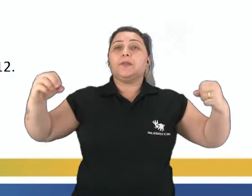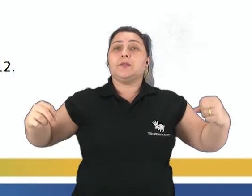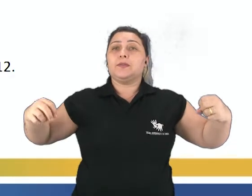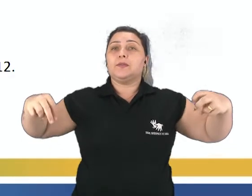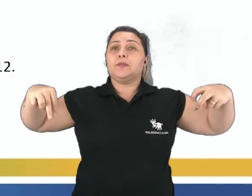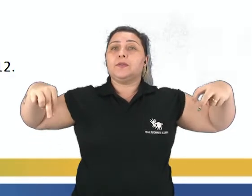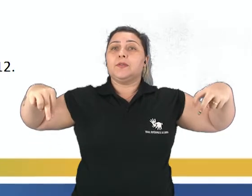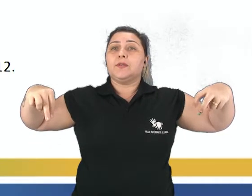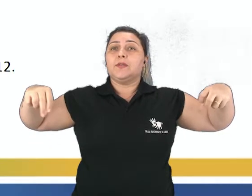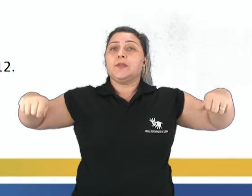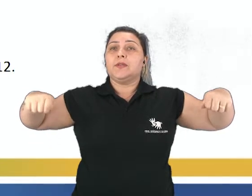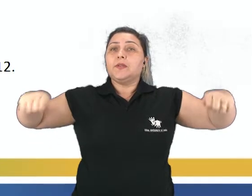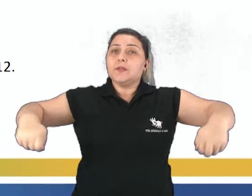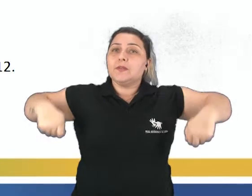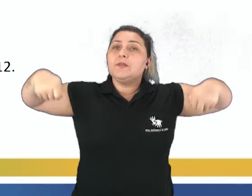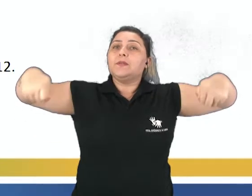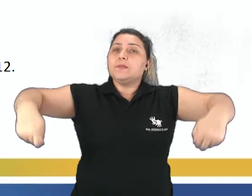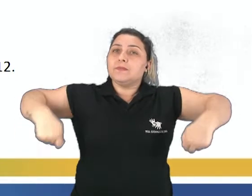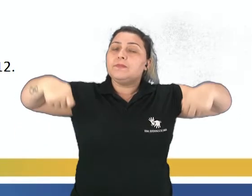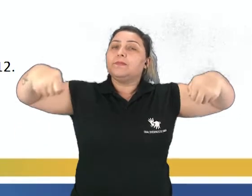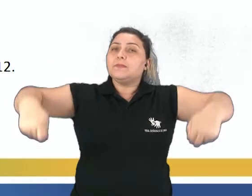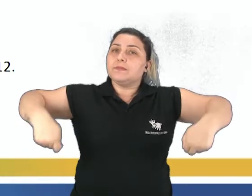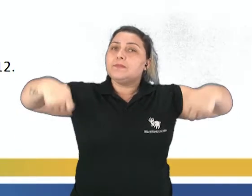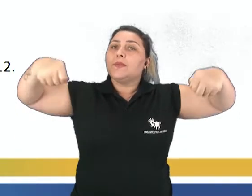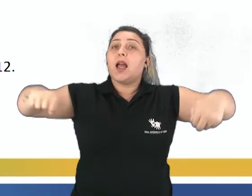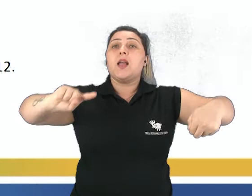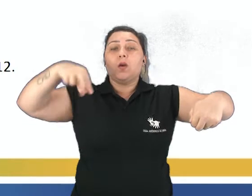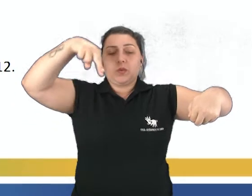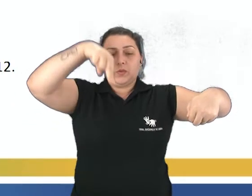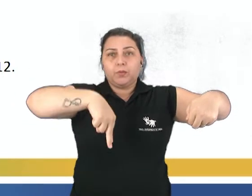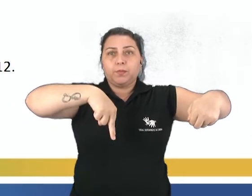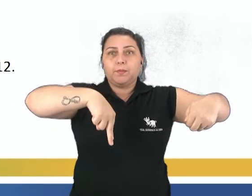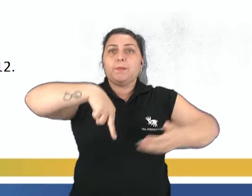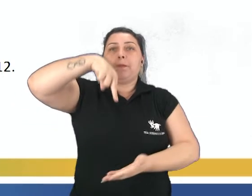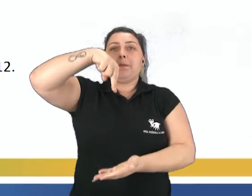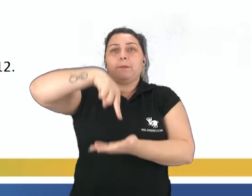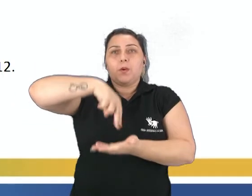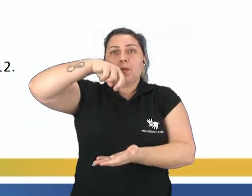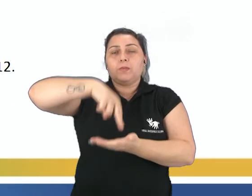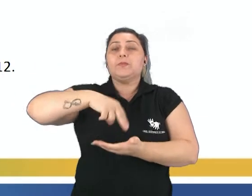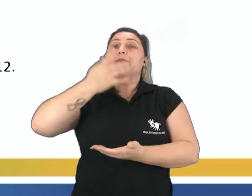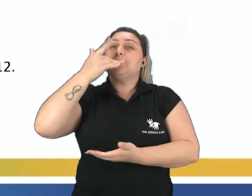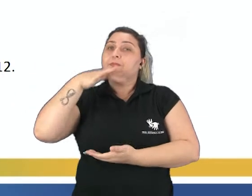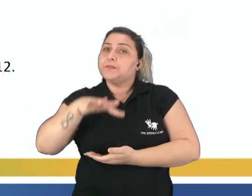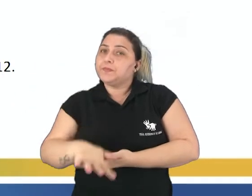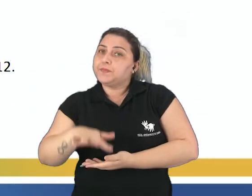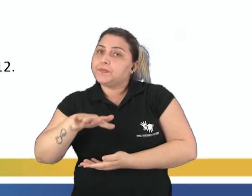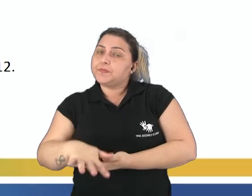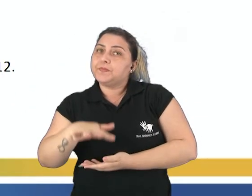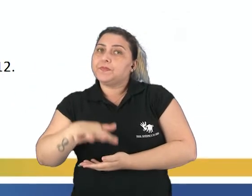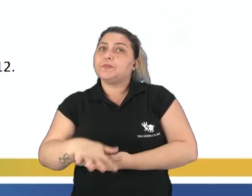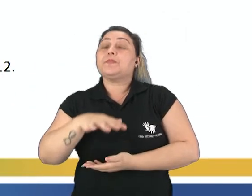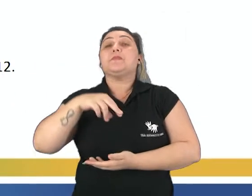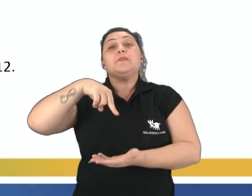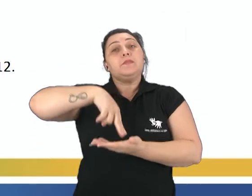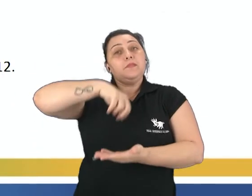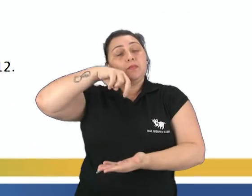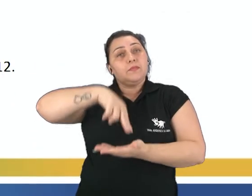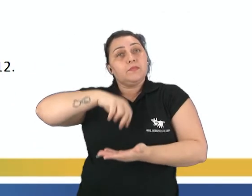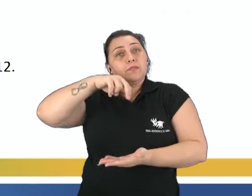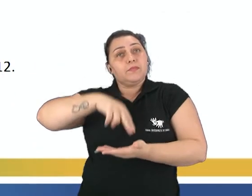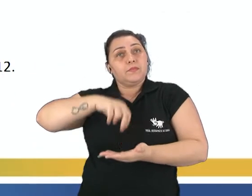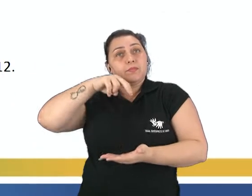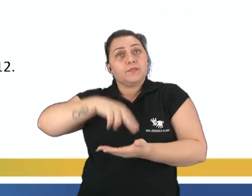extremidade, segurem e batam as cordas para que outra pulem. As crianças que estão pulando